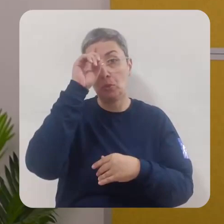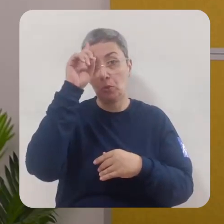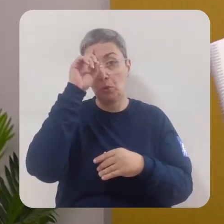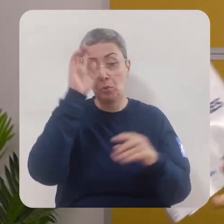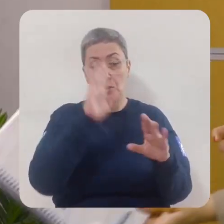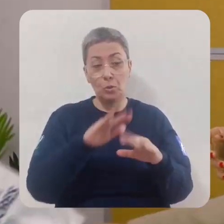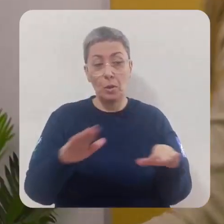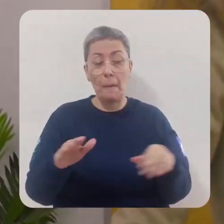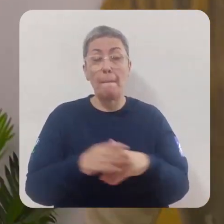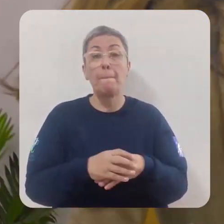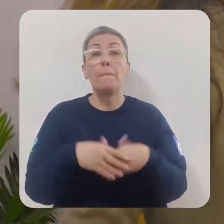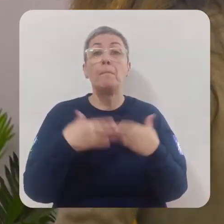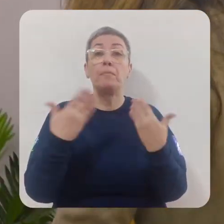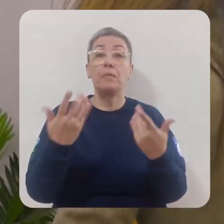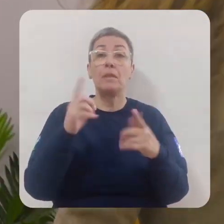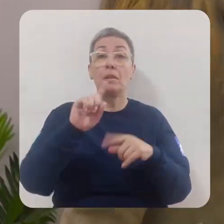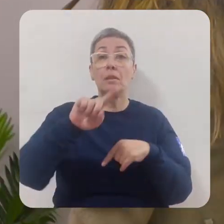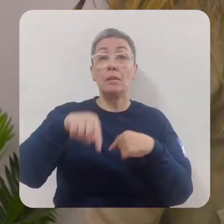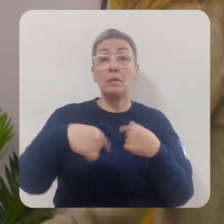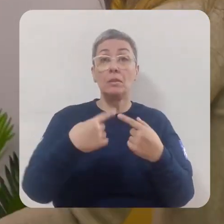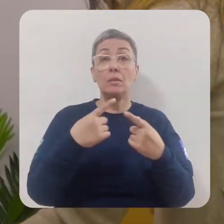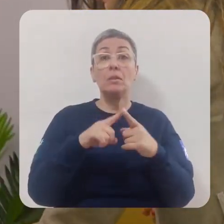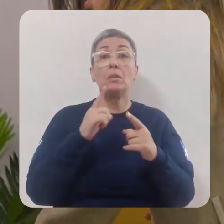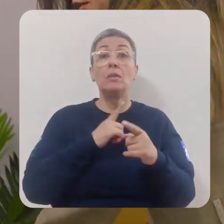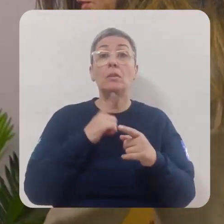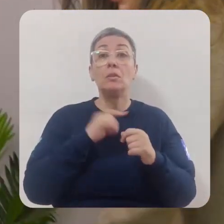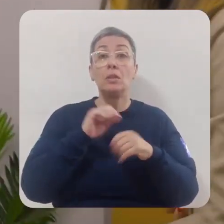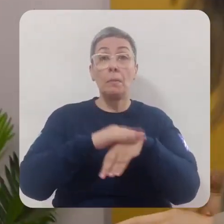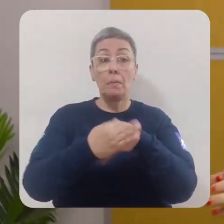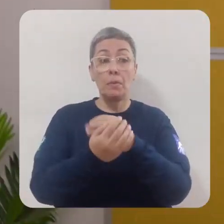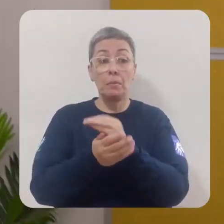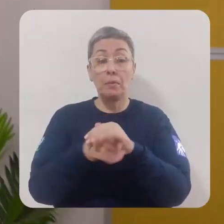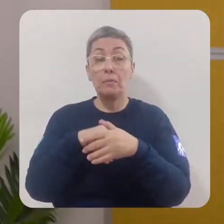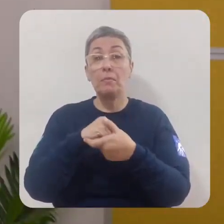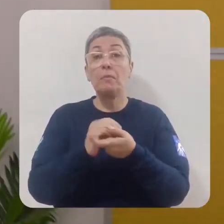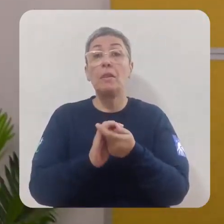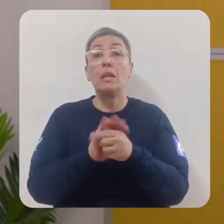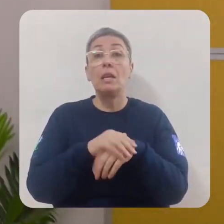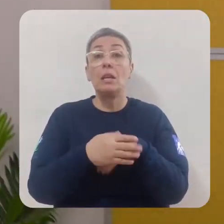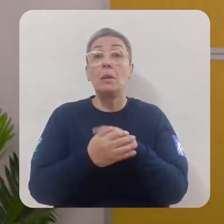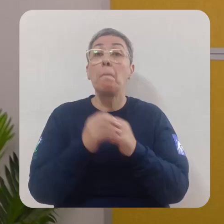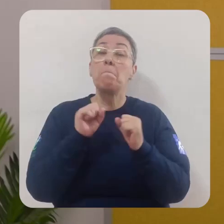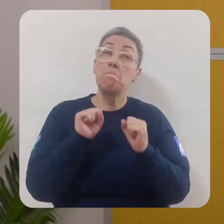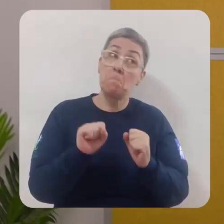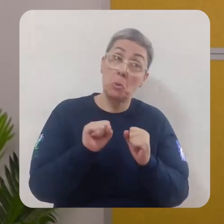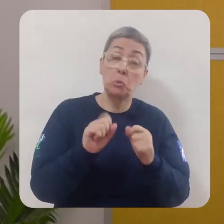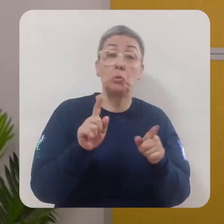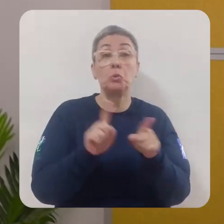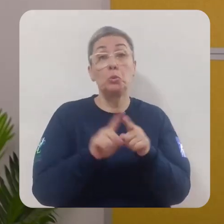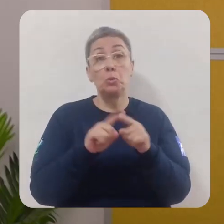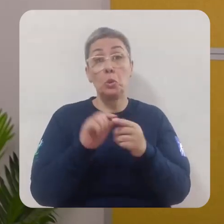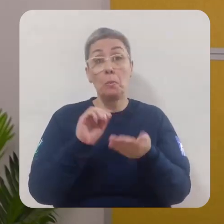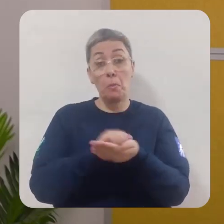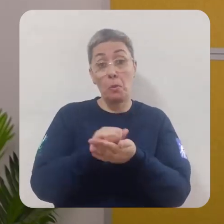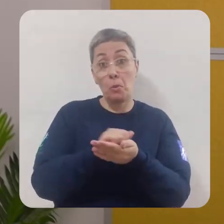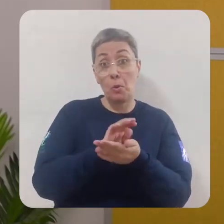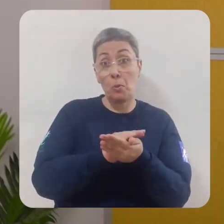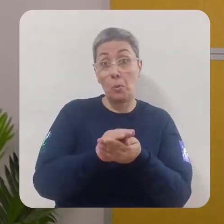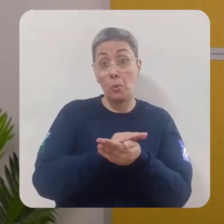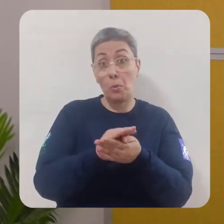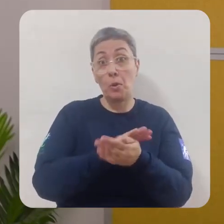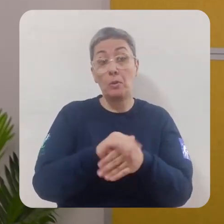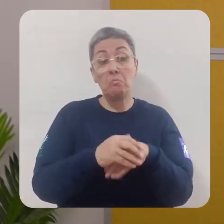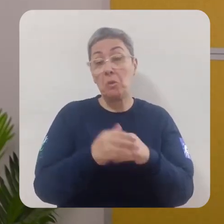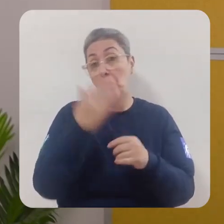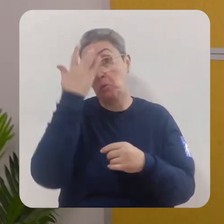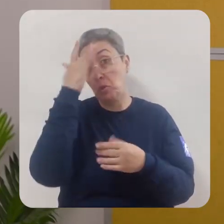essa rotina com essa criança. E aí depois nós temos lavar as mãos. Lavar as mãos pode ser um